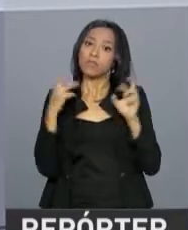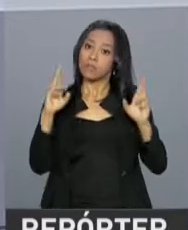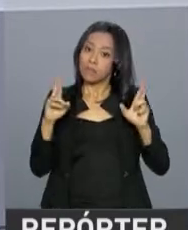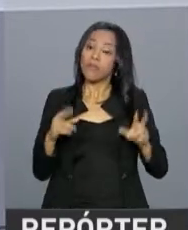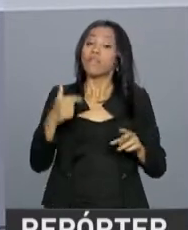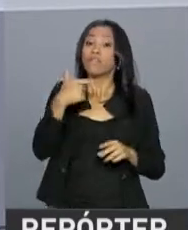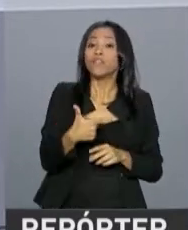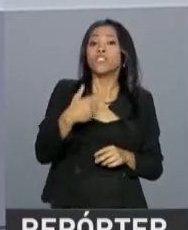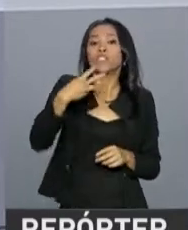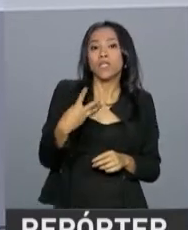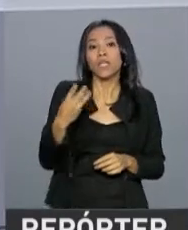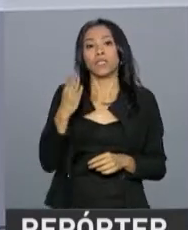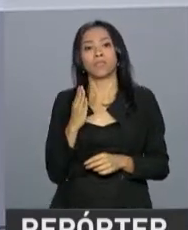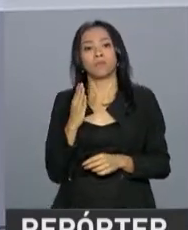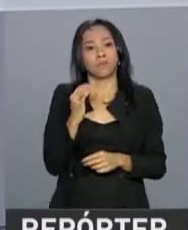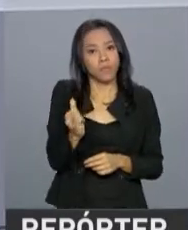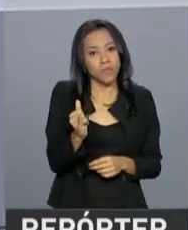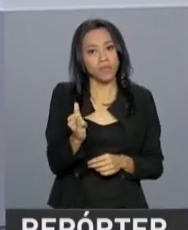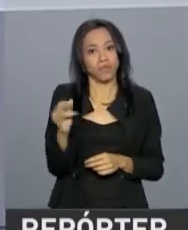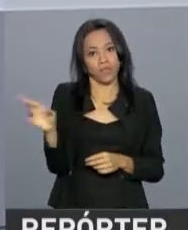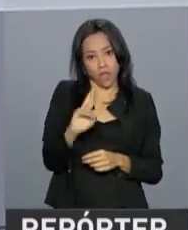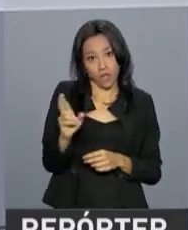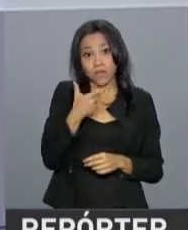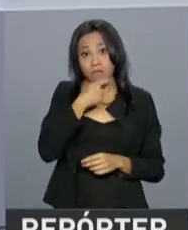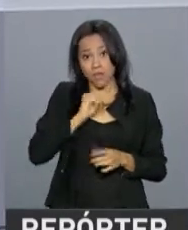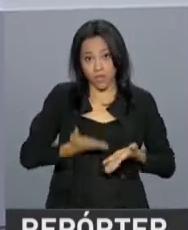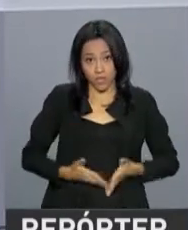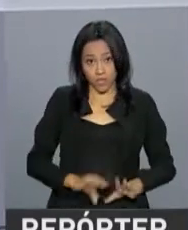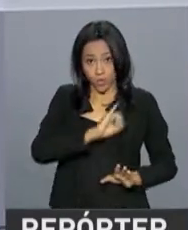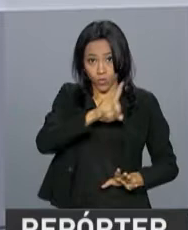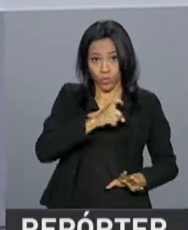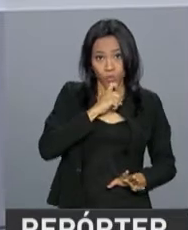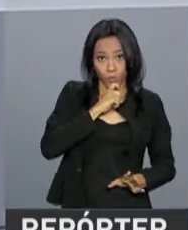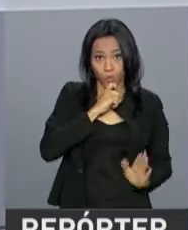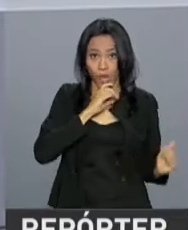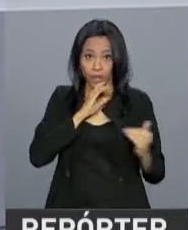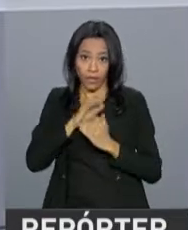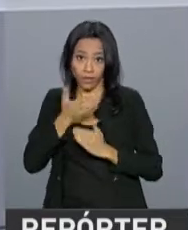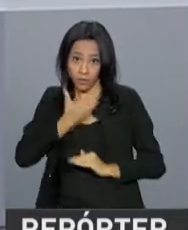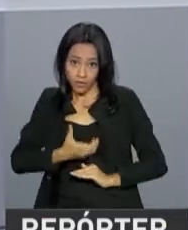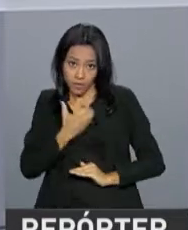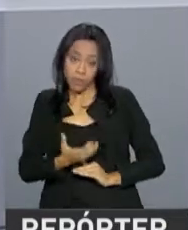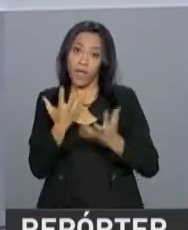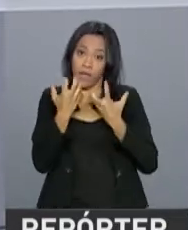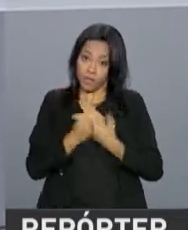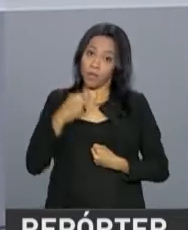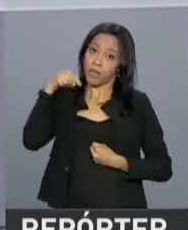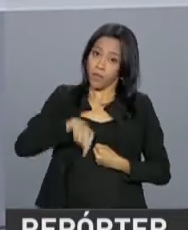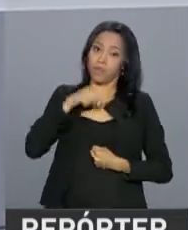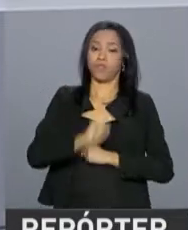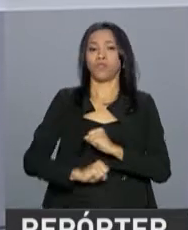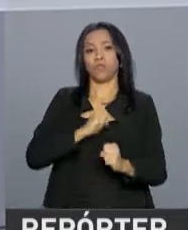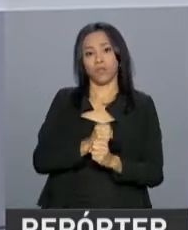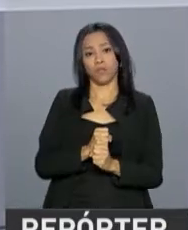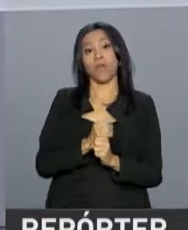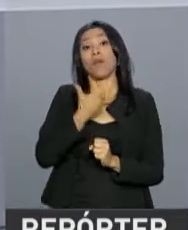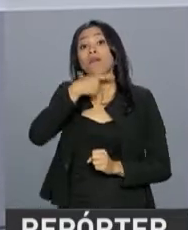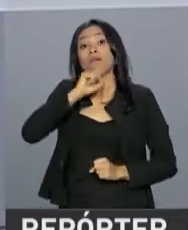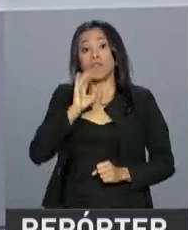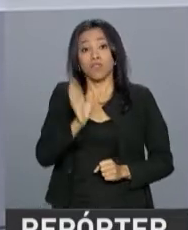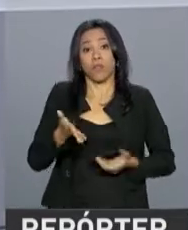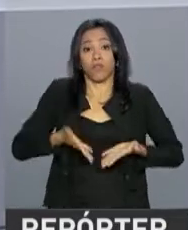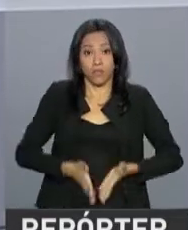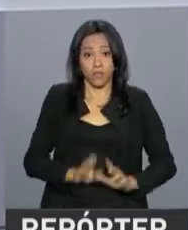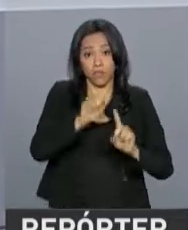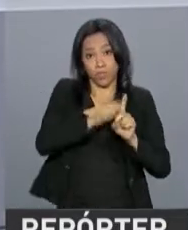23 bilhões de reais quem nasceu entre julho e dezembro recebe o benefício ainda este ano já os nascidos entre